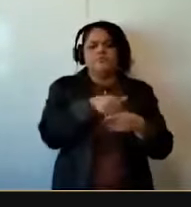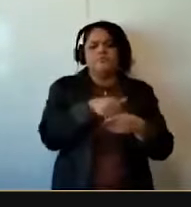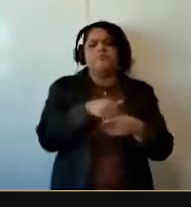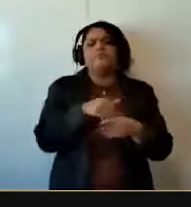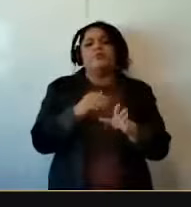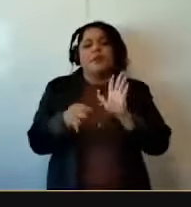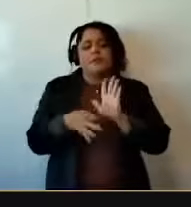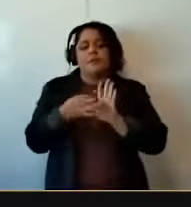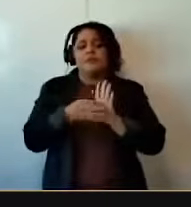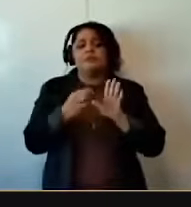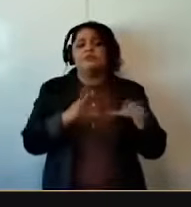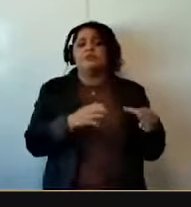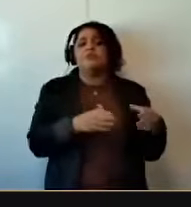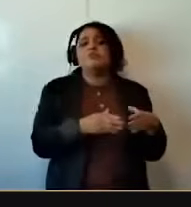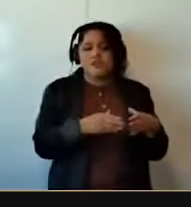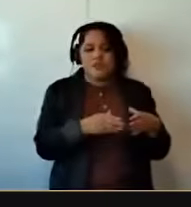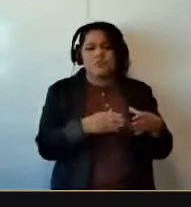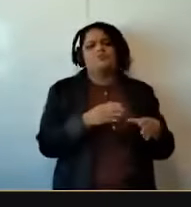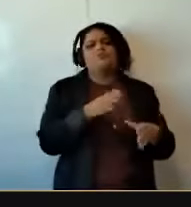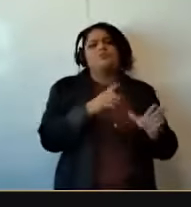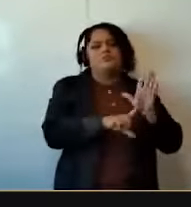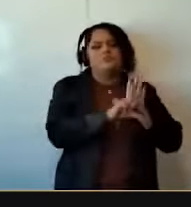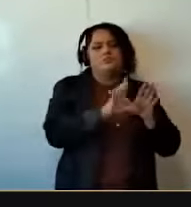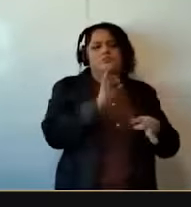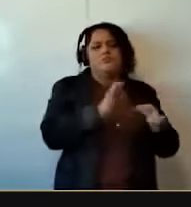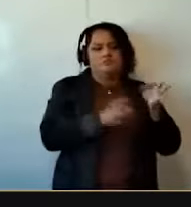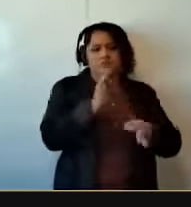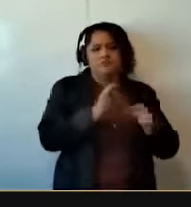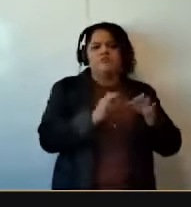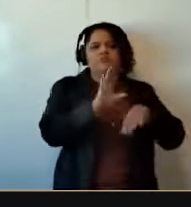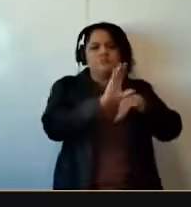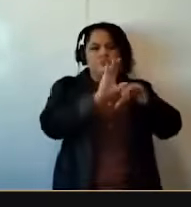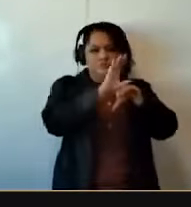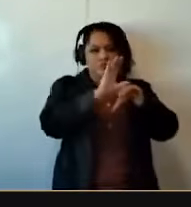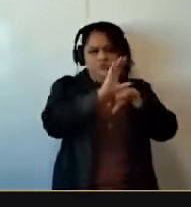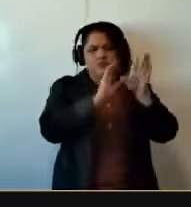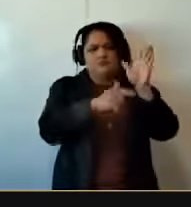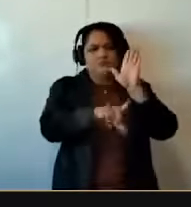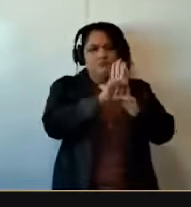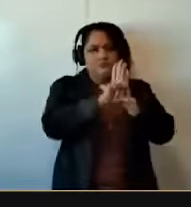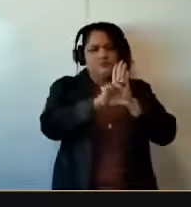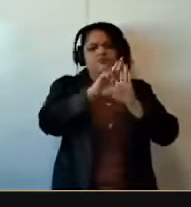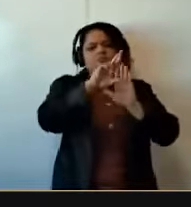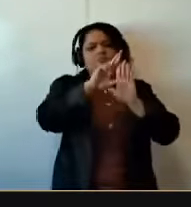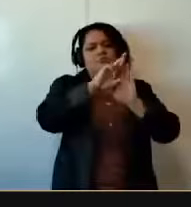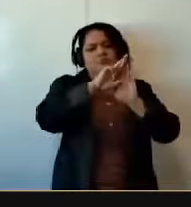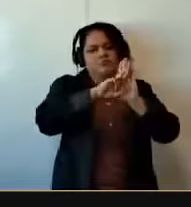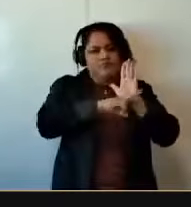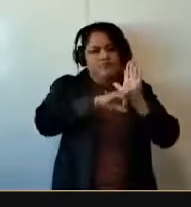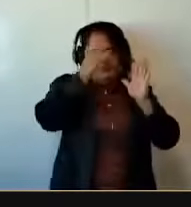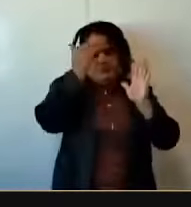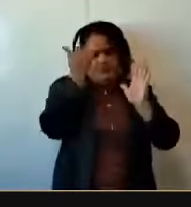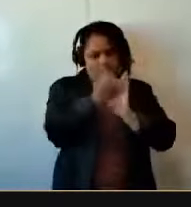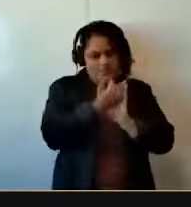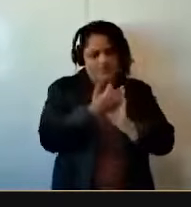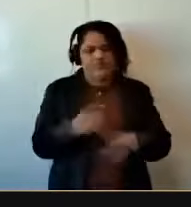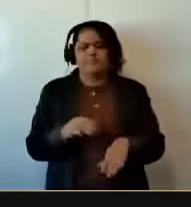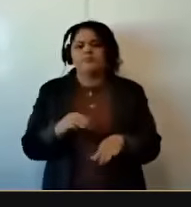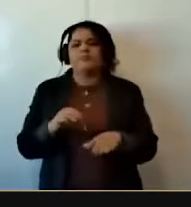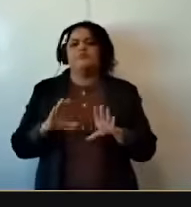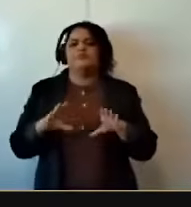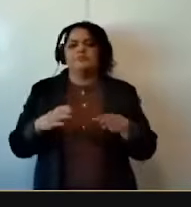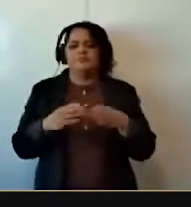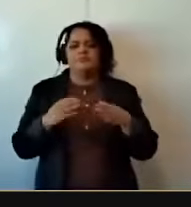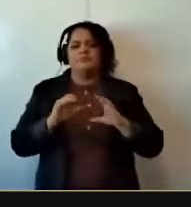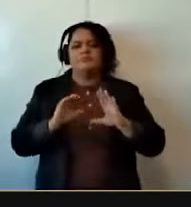comissões de Legislação e Justiça pela constitucionalidade, pela legalidade e pela regimentalidade. Meio Ambiente, Defesa dos Animais